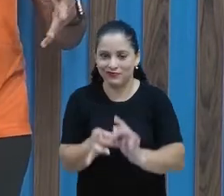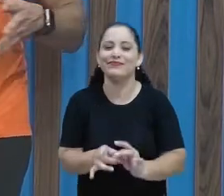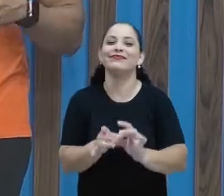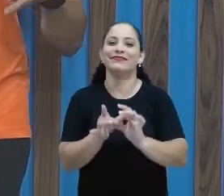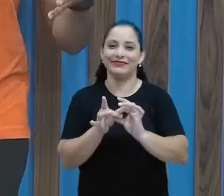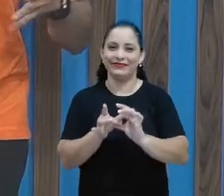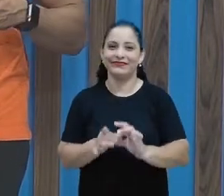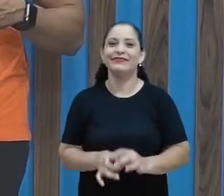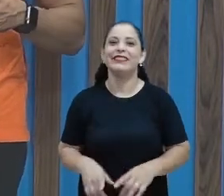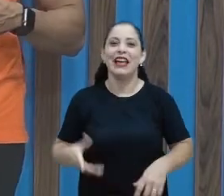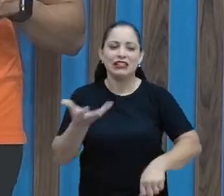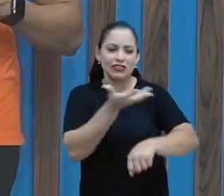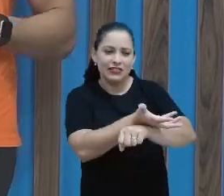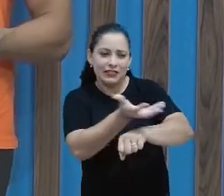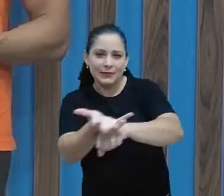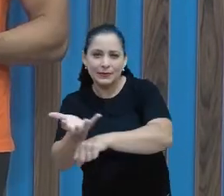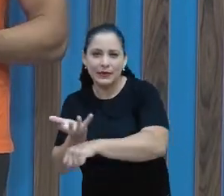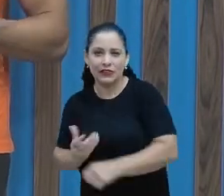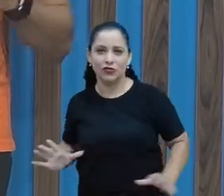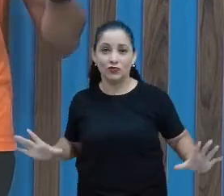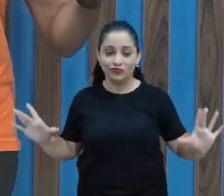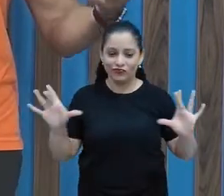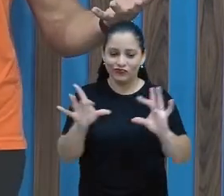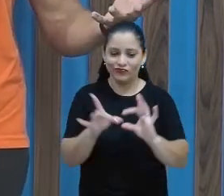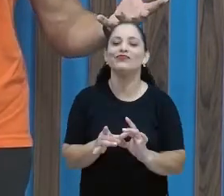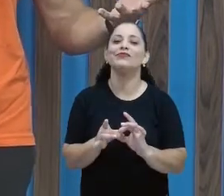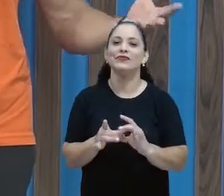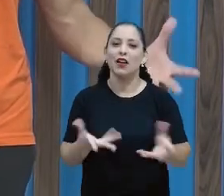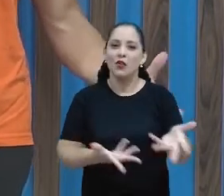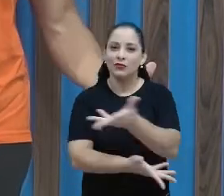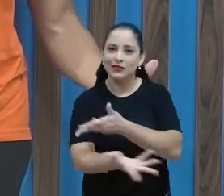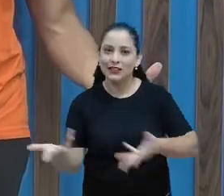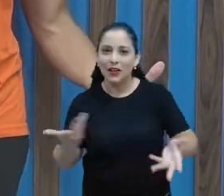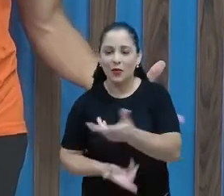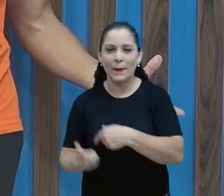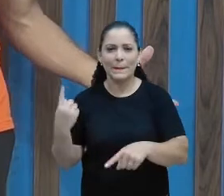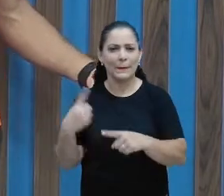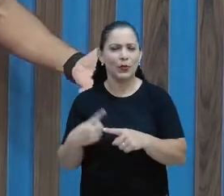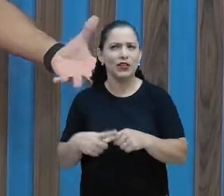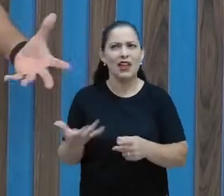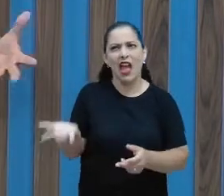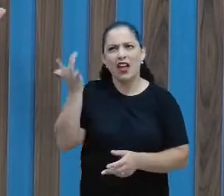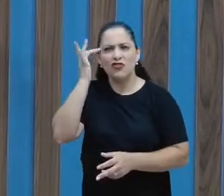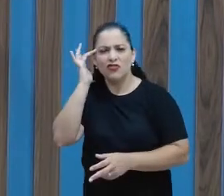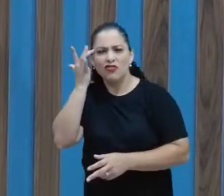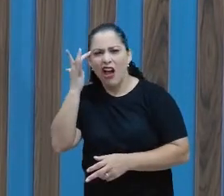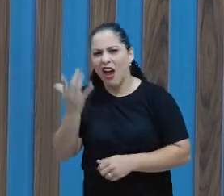essa interdisciplinaridade entre as disciplinas que muitas vezes a gente acha que não tem